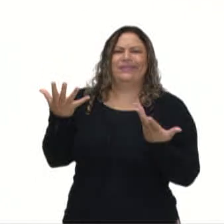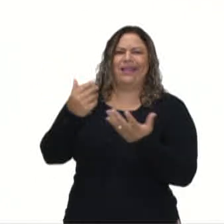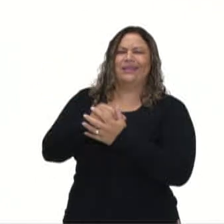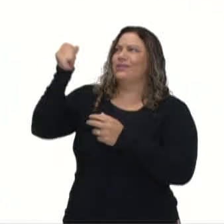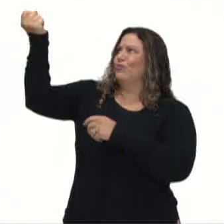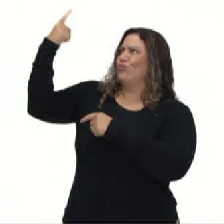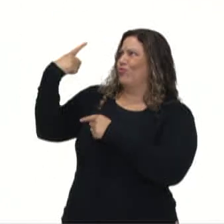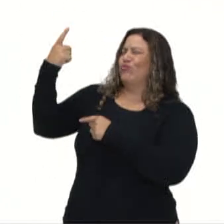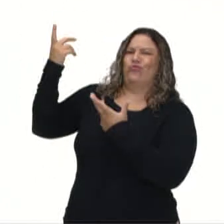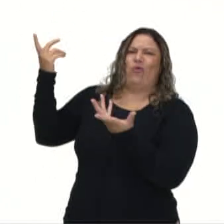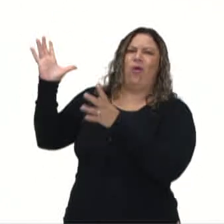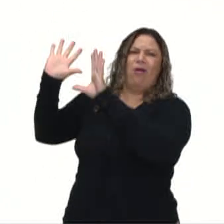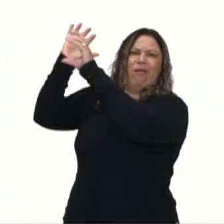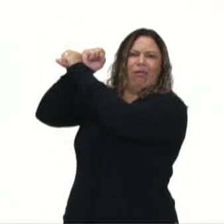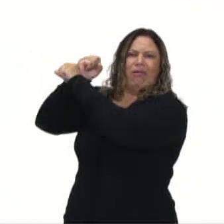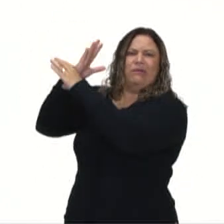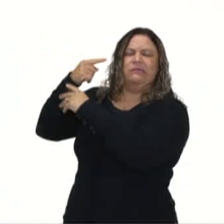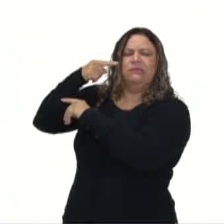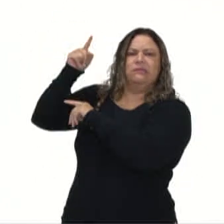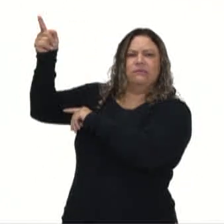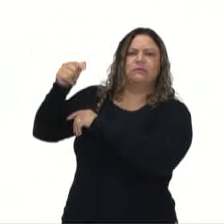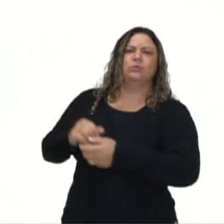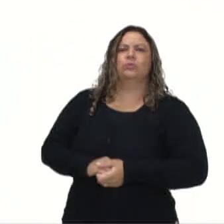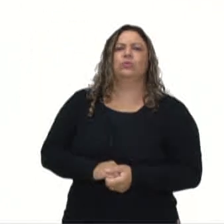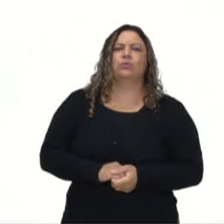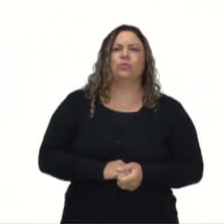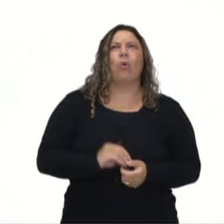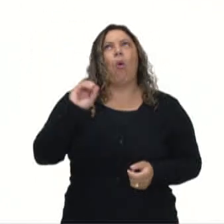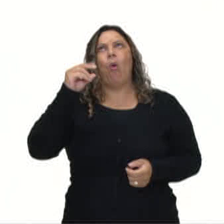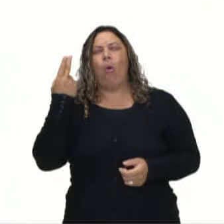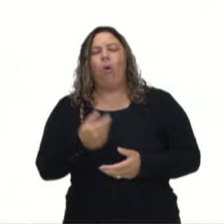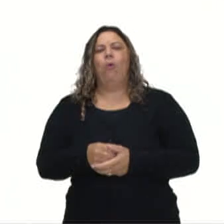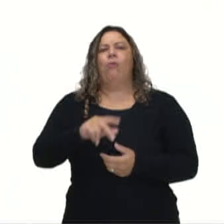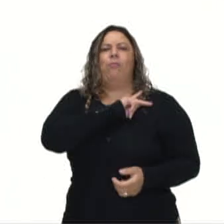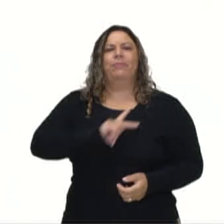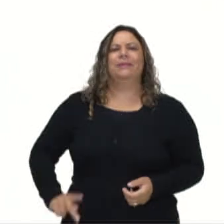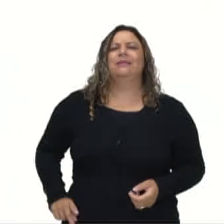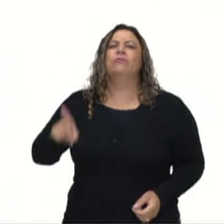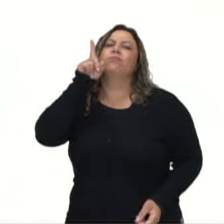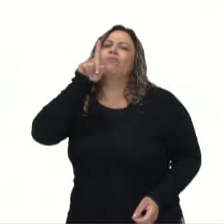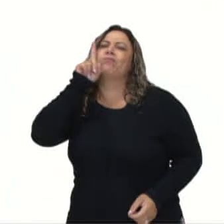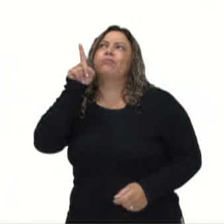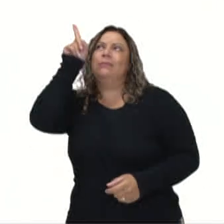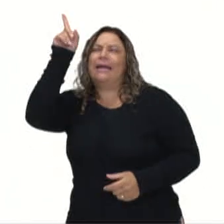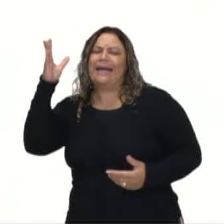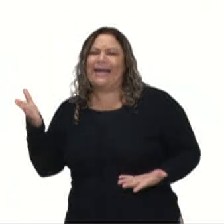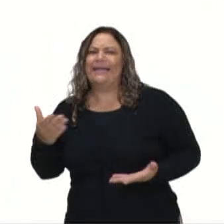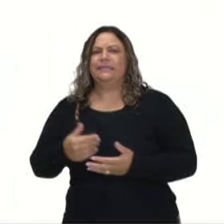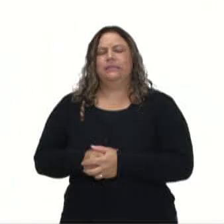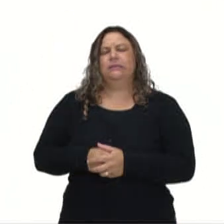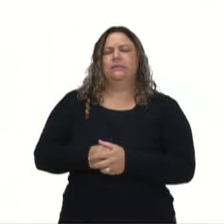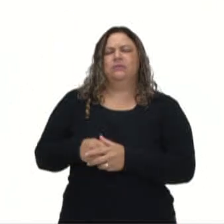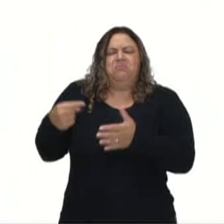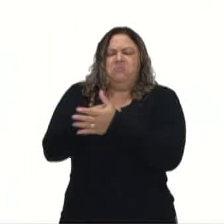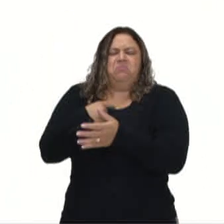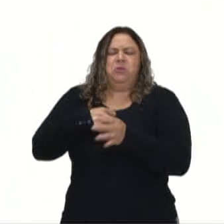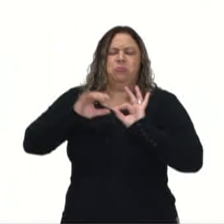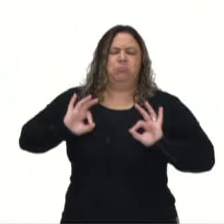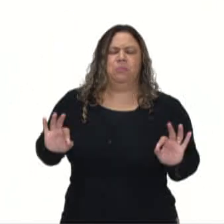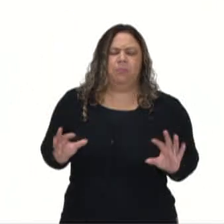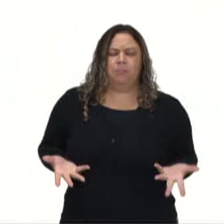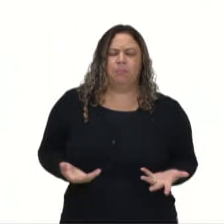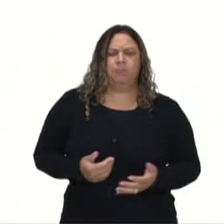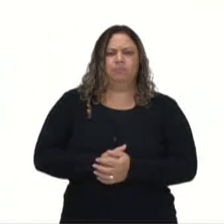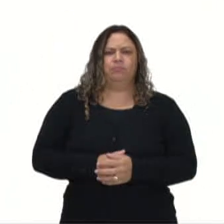do general Taft à presidência dos Estados Unidos. Tenho medo que me pelo das questões